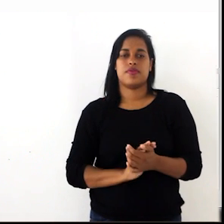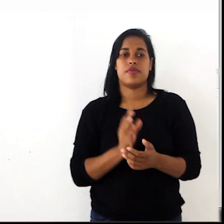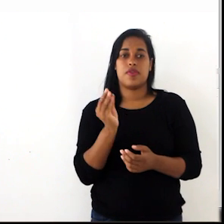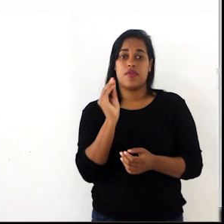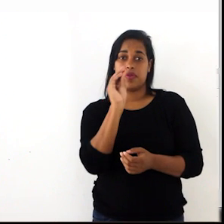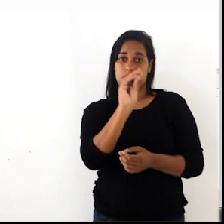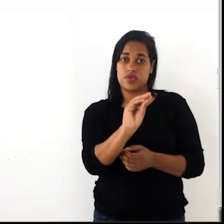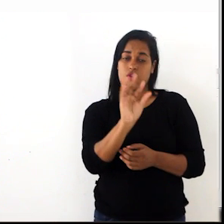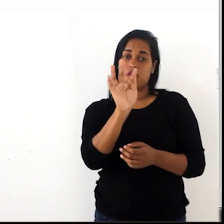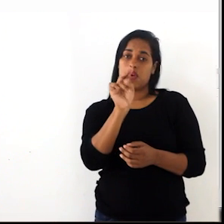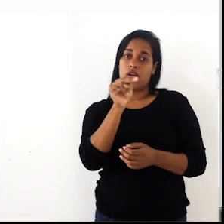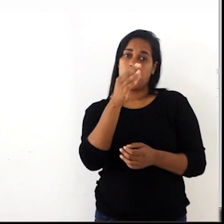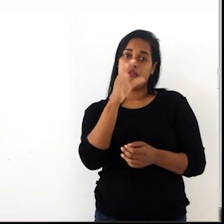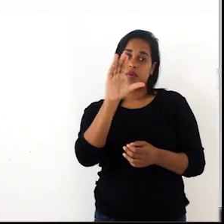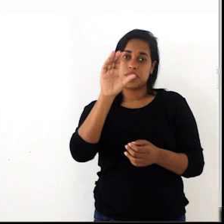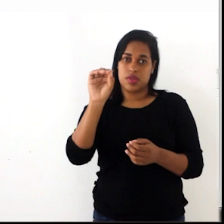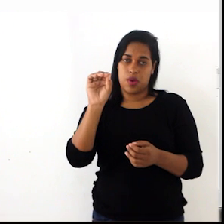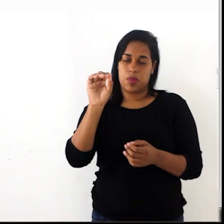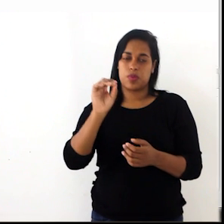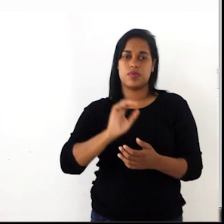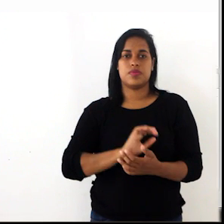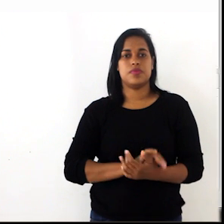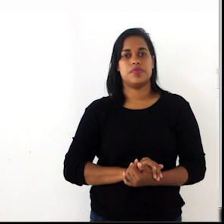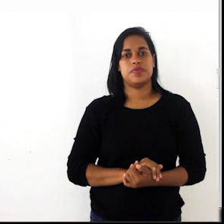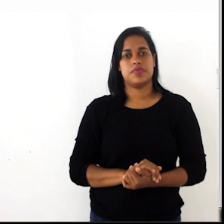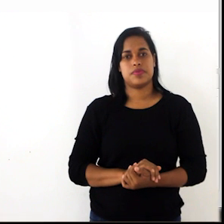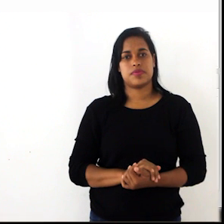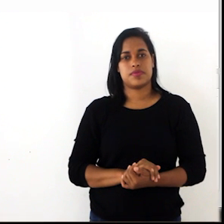vamos chamar uma função,